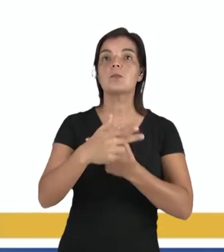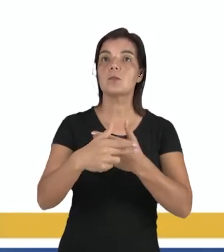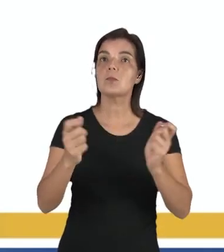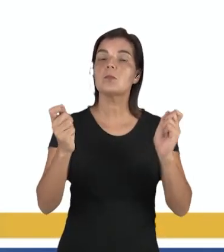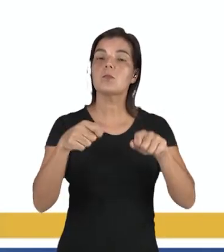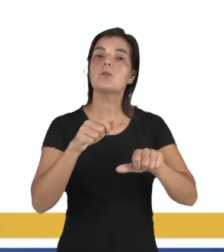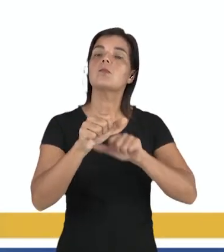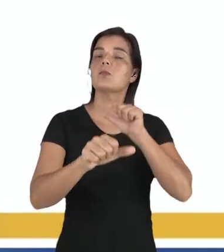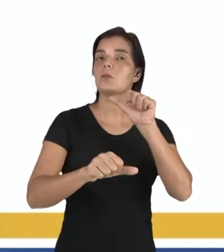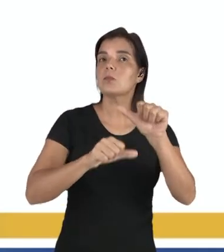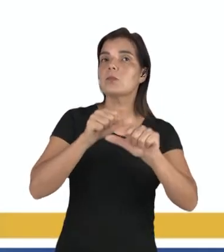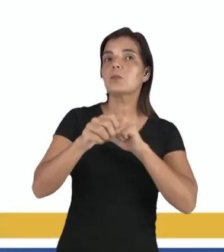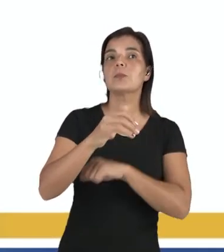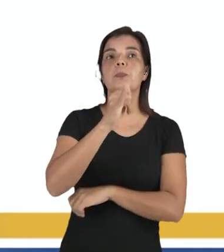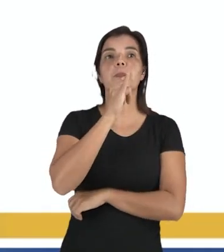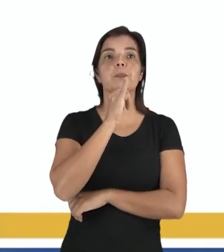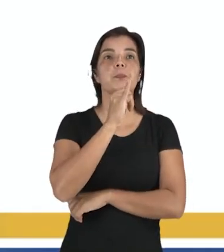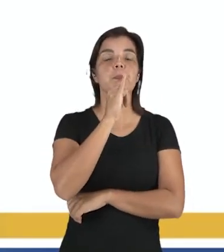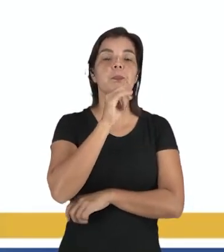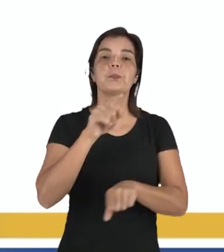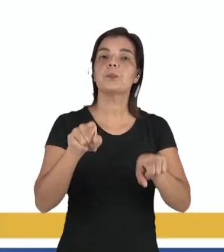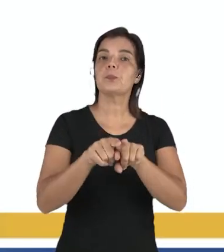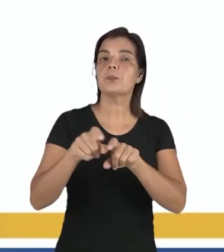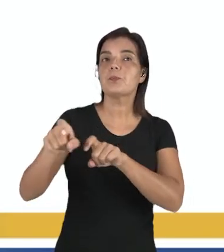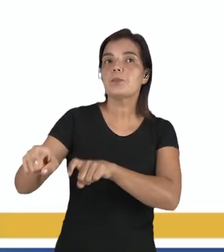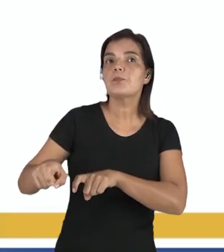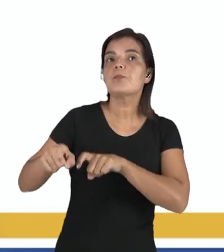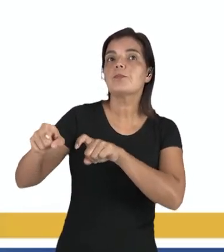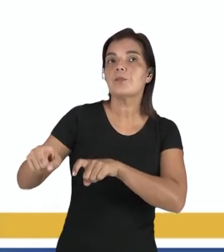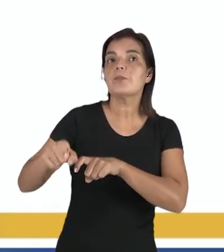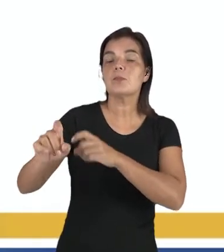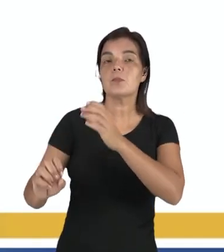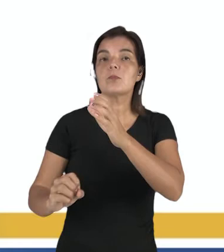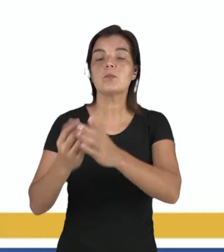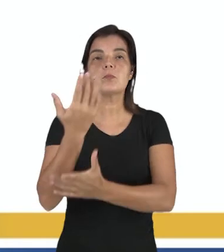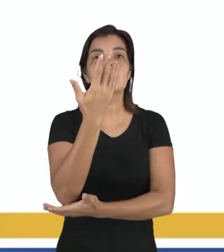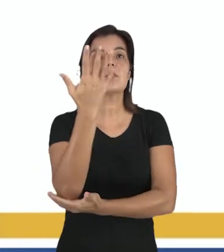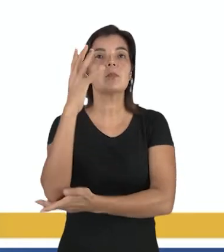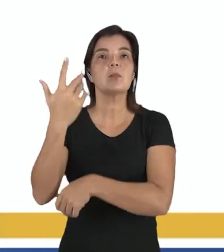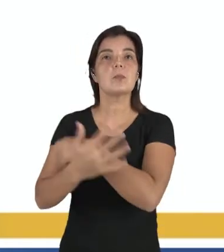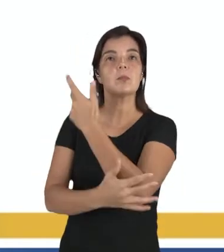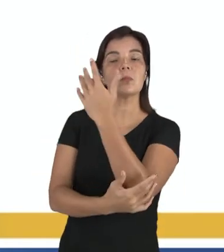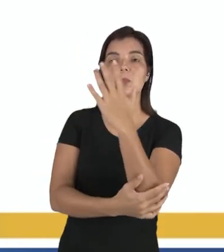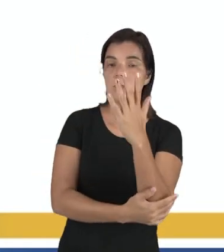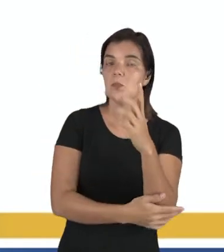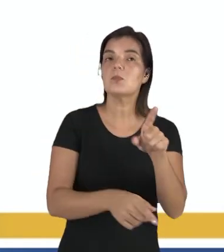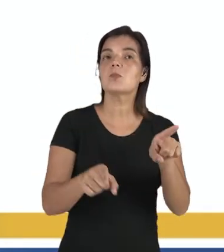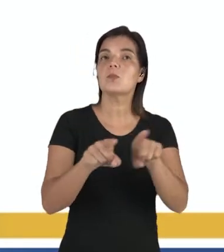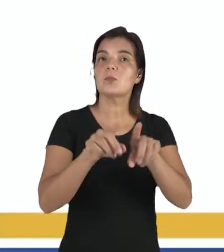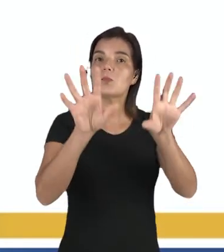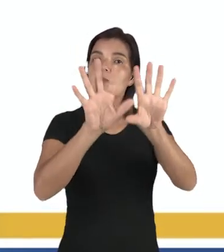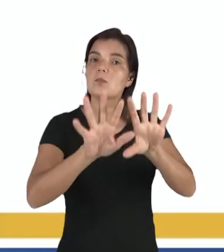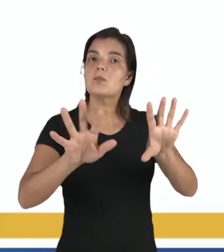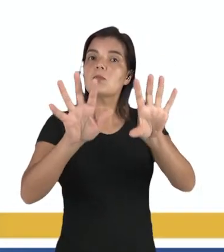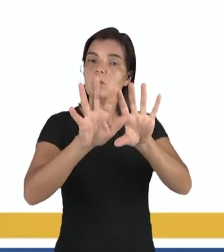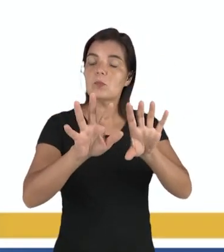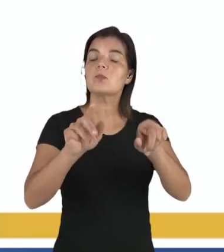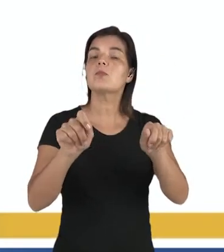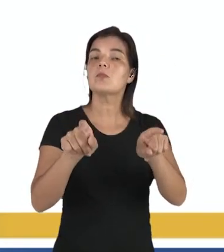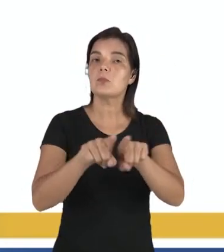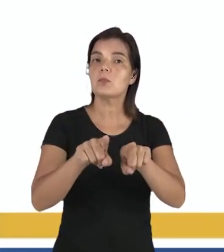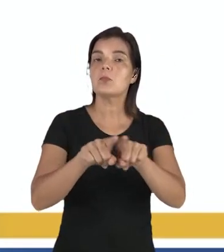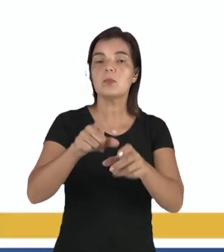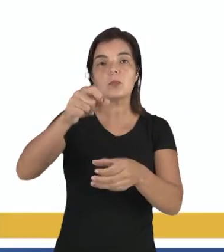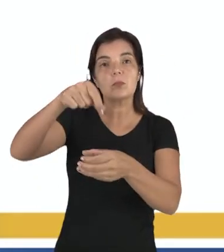capaz de alterá-la. Por exemplo, pela agricultura, observando as estações, eu consigo reproduzir